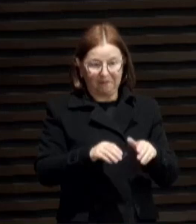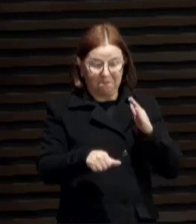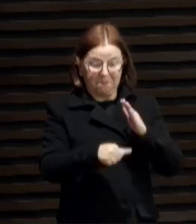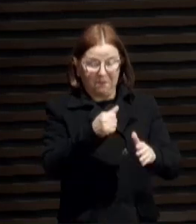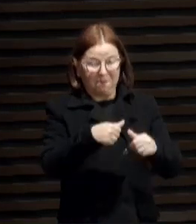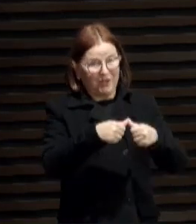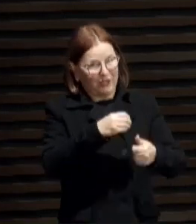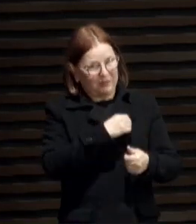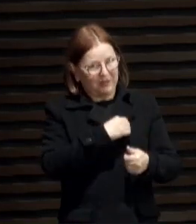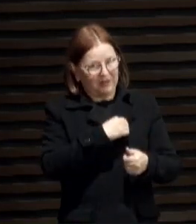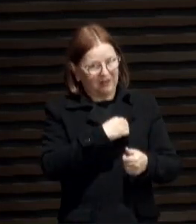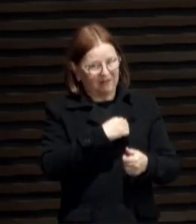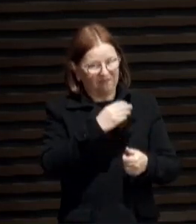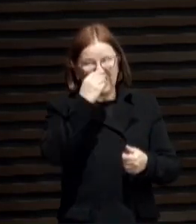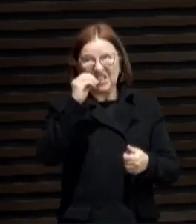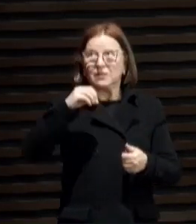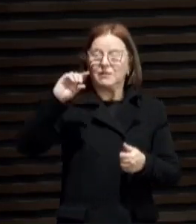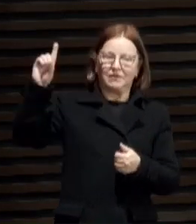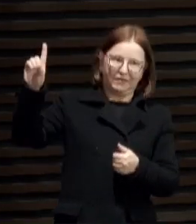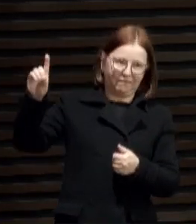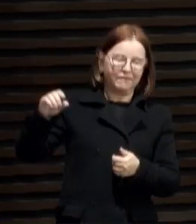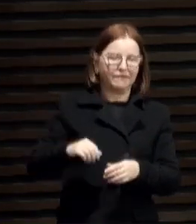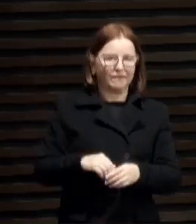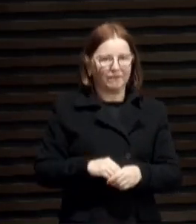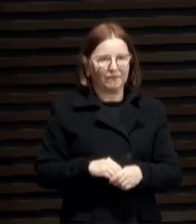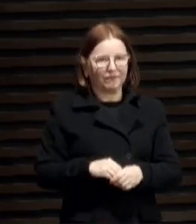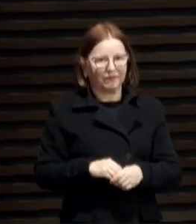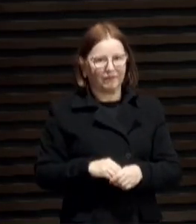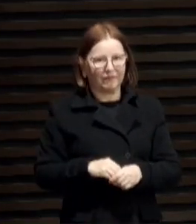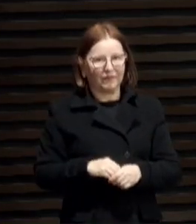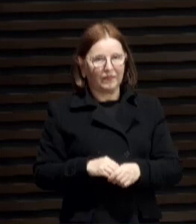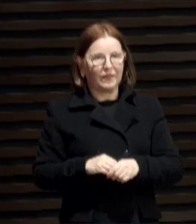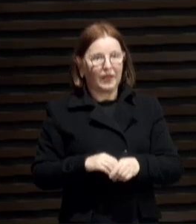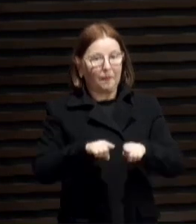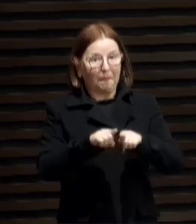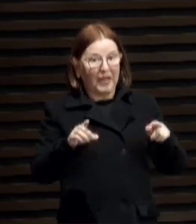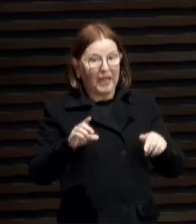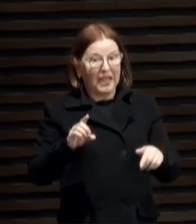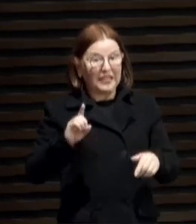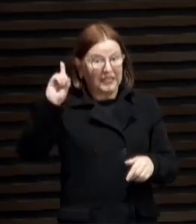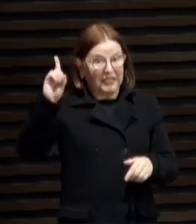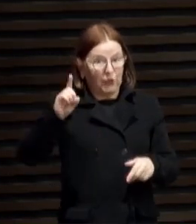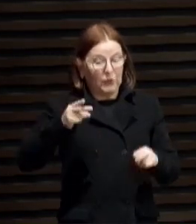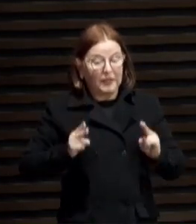E nada, meus amados, pode ocupar o lugar de Deus na nossa vida.